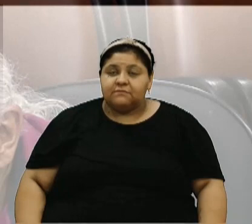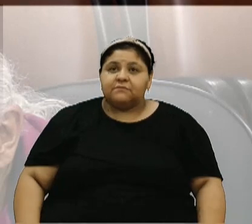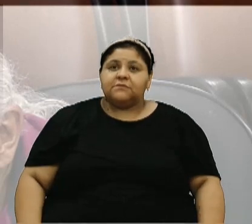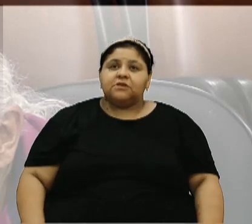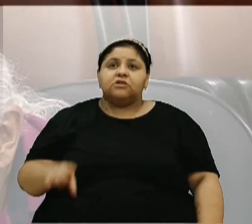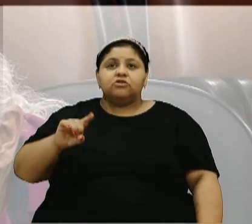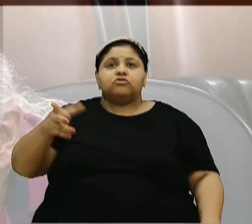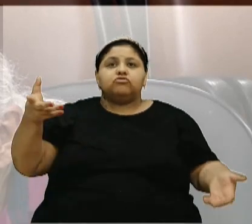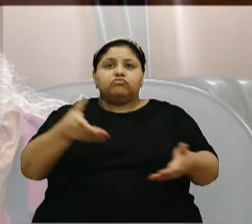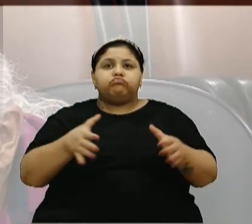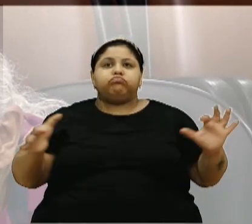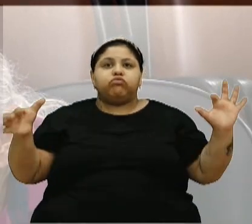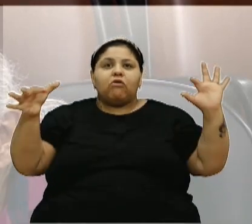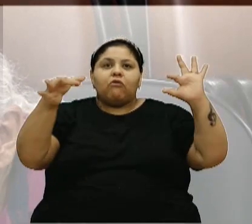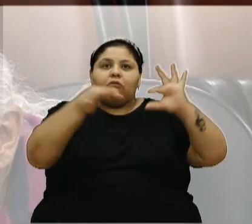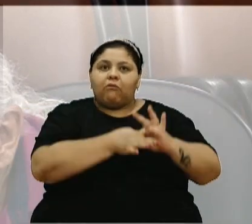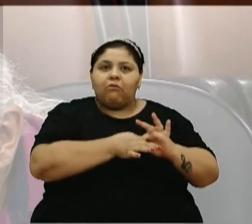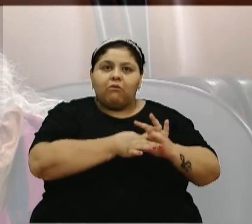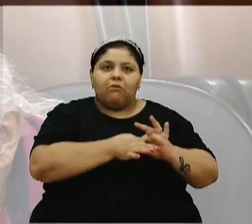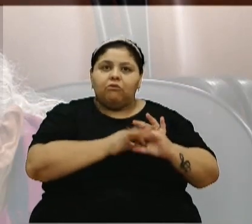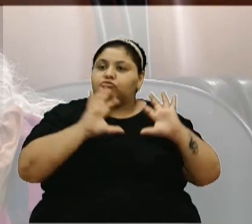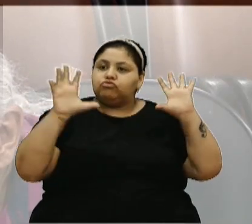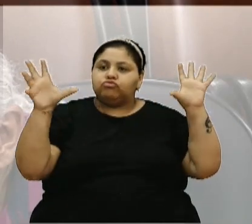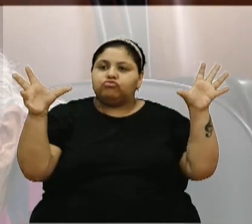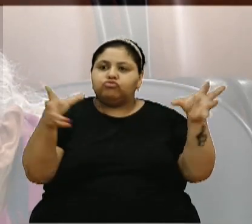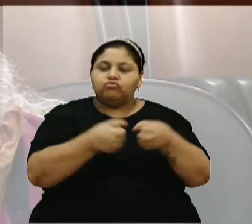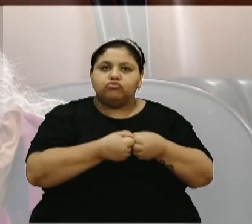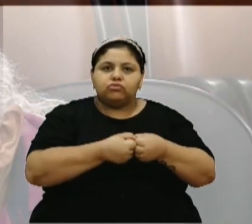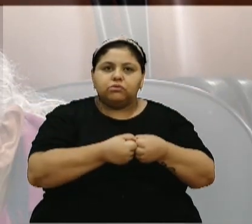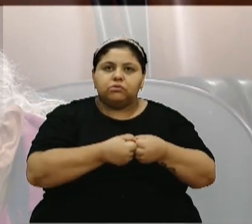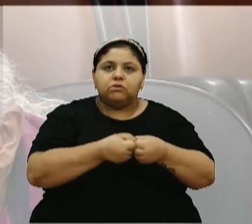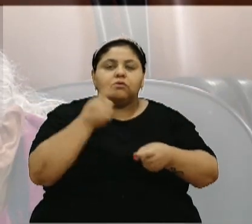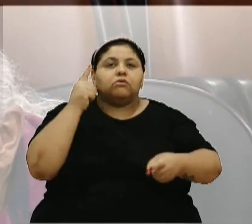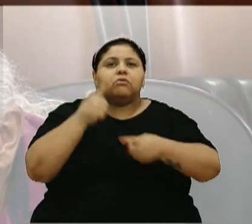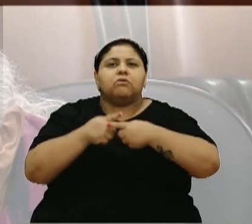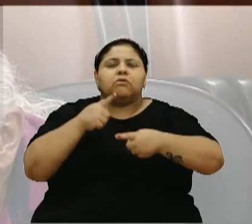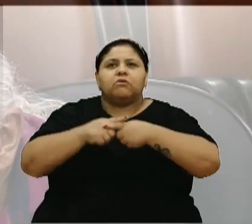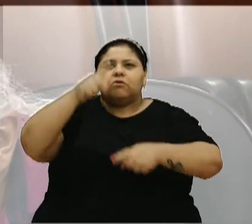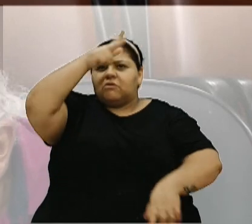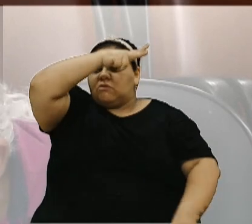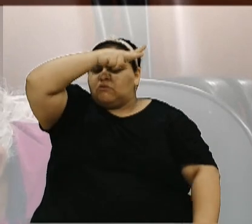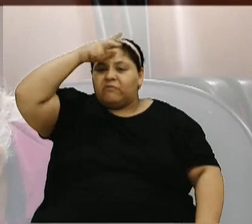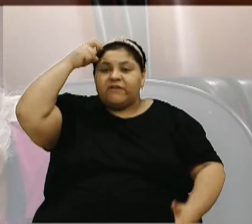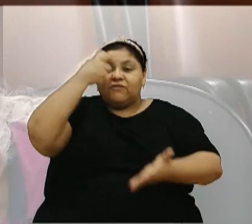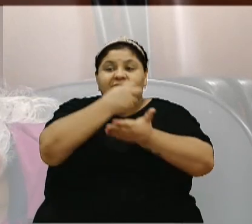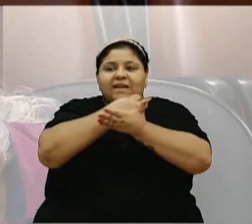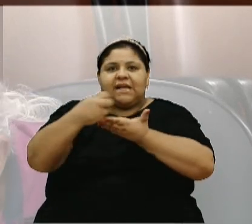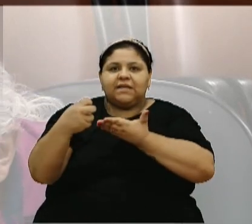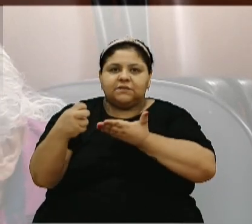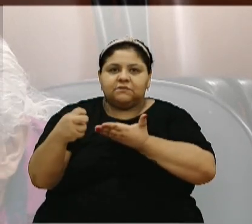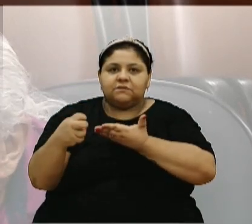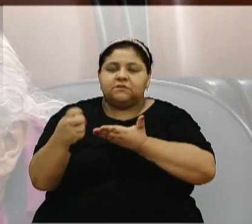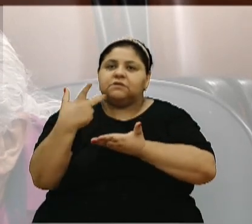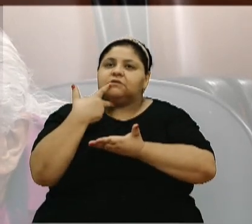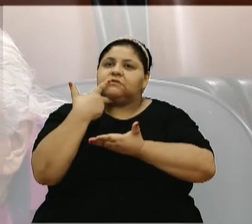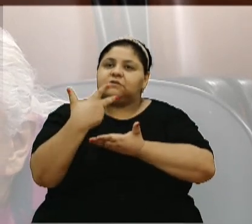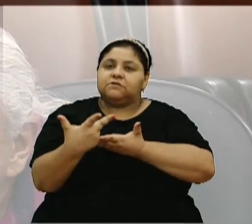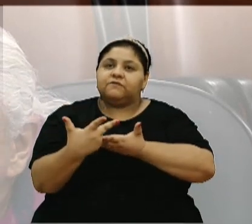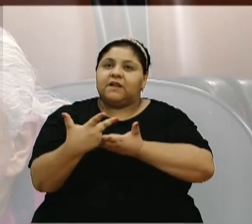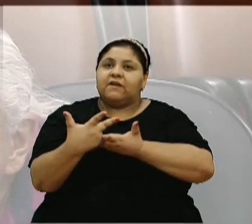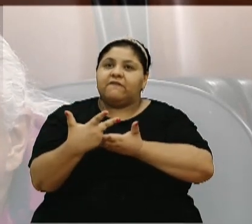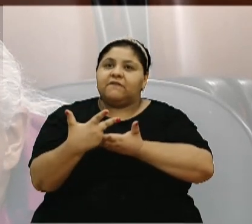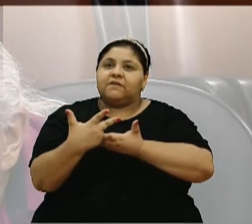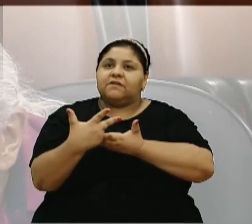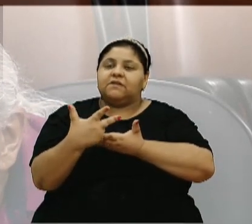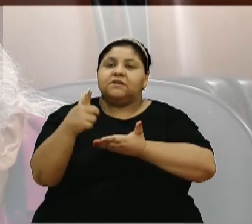Só que agora se juntou a fome com a vontade de comer. Por que quando o prefeito Cassado falava abertamente,